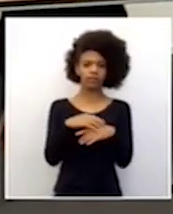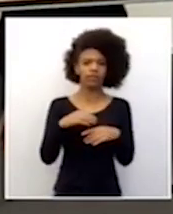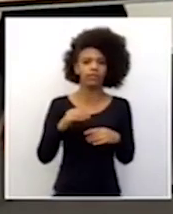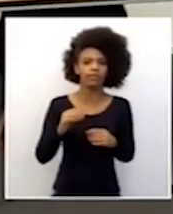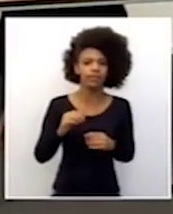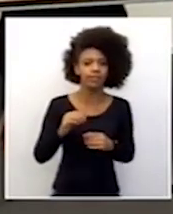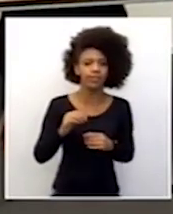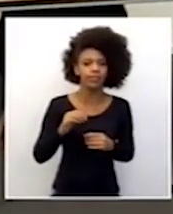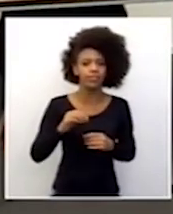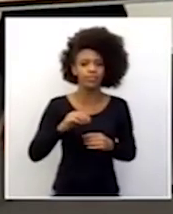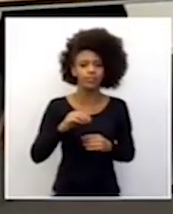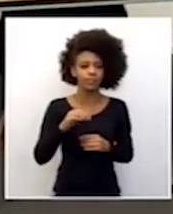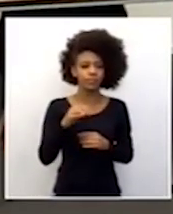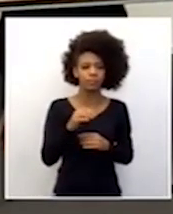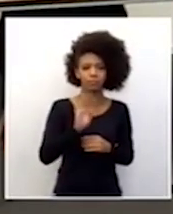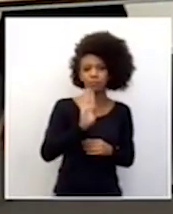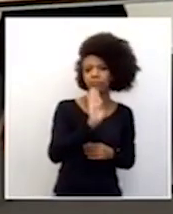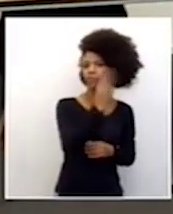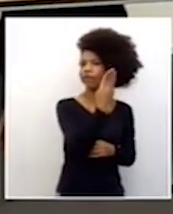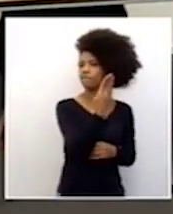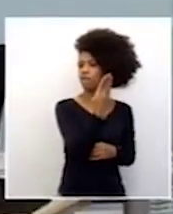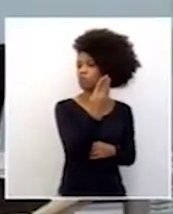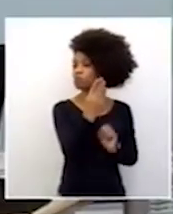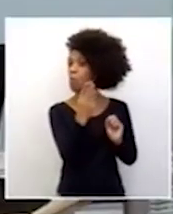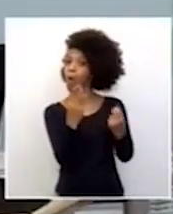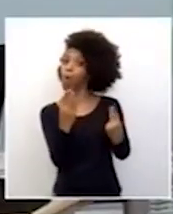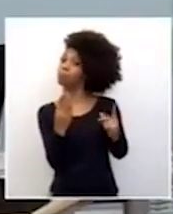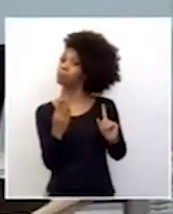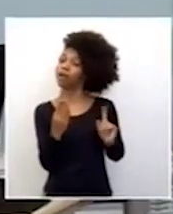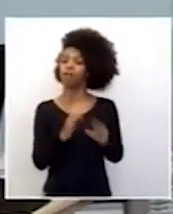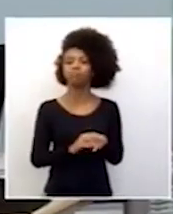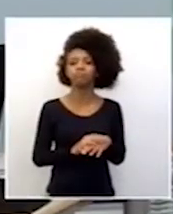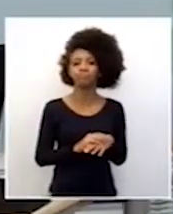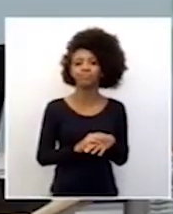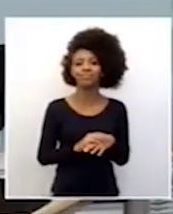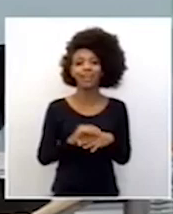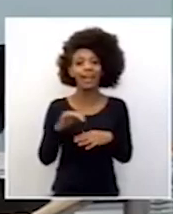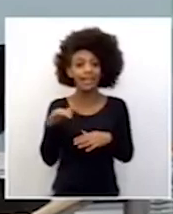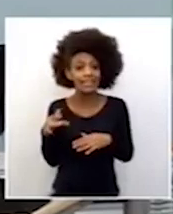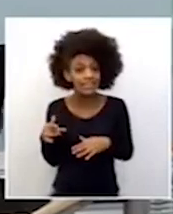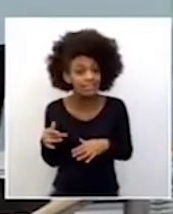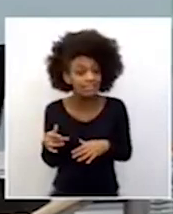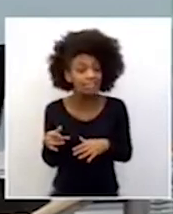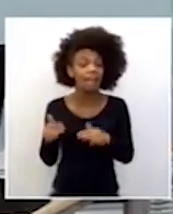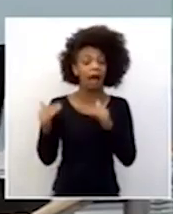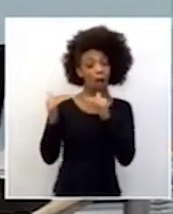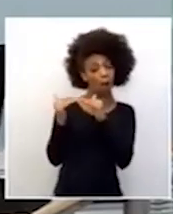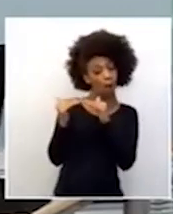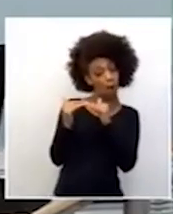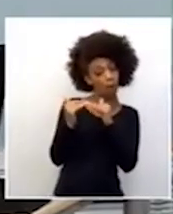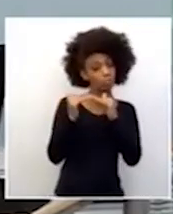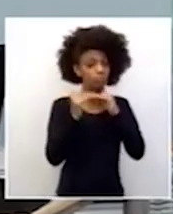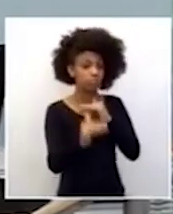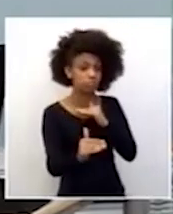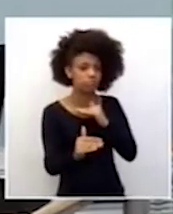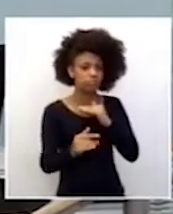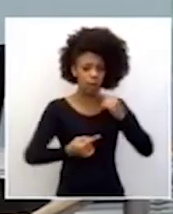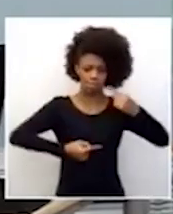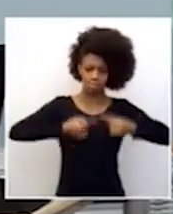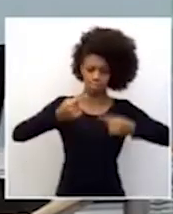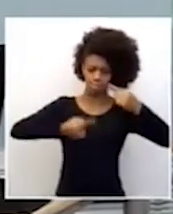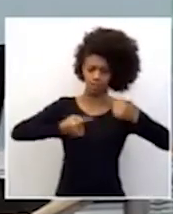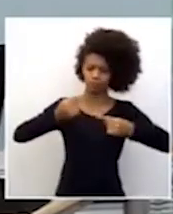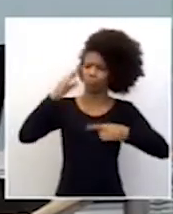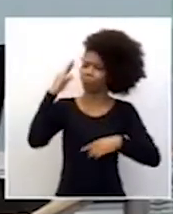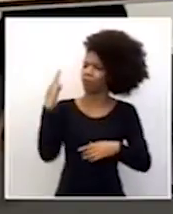500 mil de uma ponta, 500 mil de outra ponta, e ninguém concorda com ninguém. Entre nesse debate literário brasileiro que é